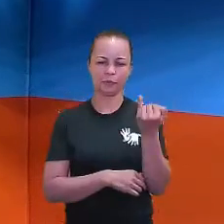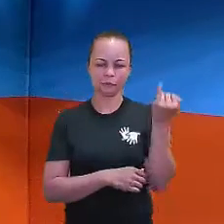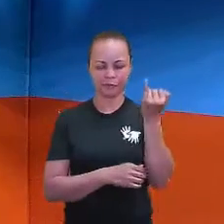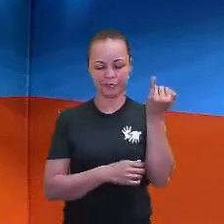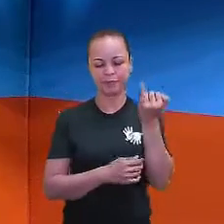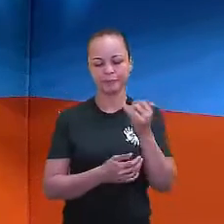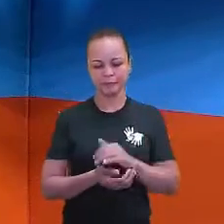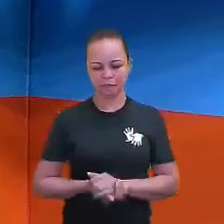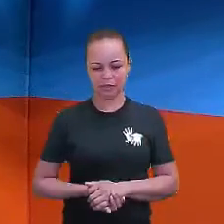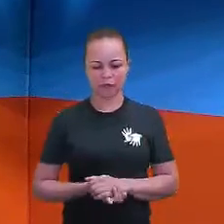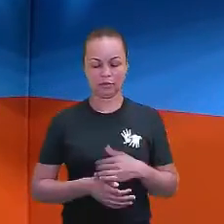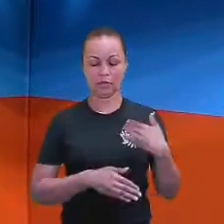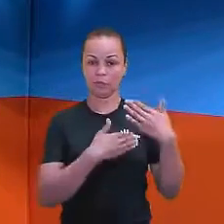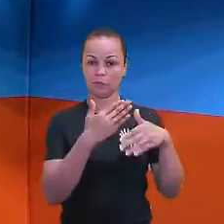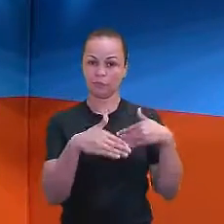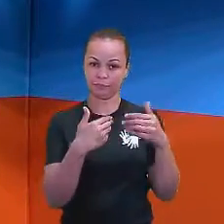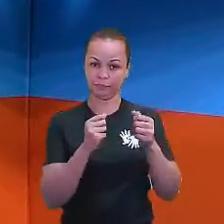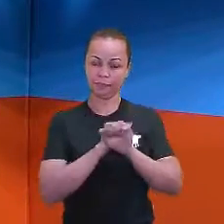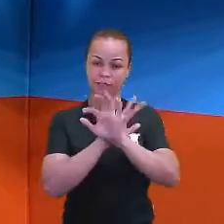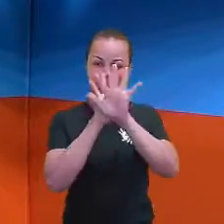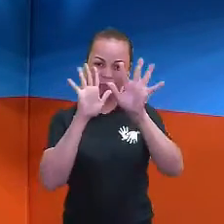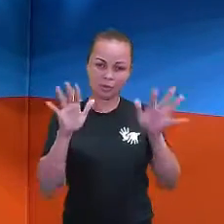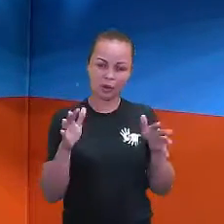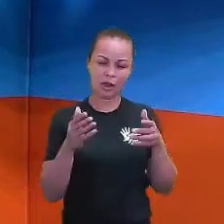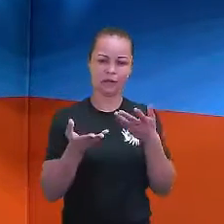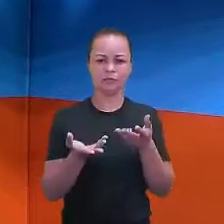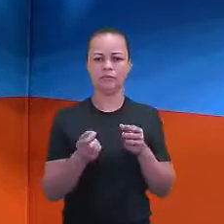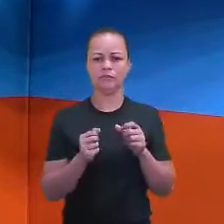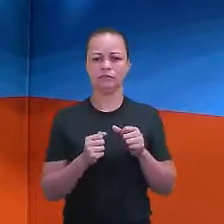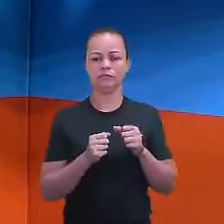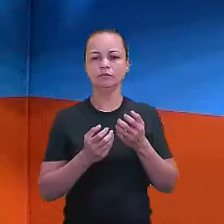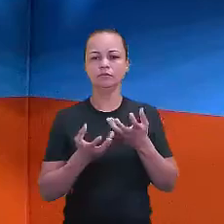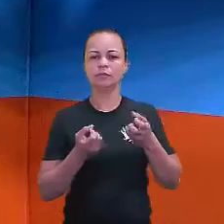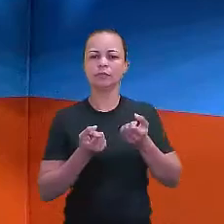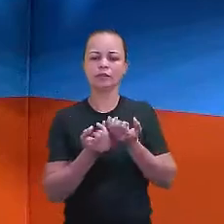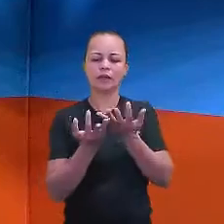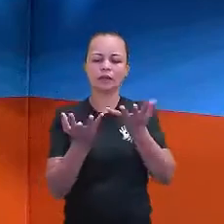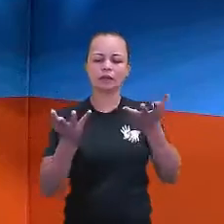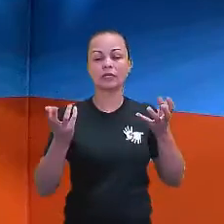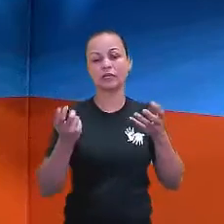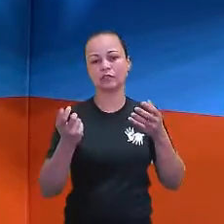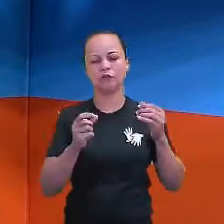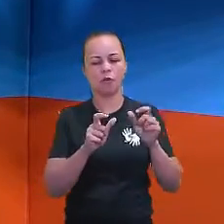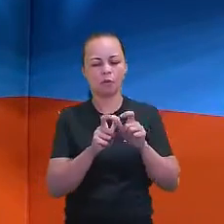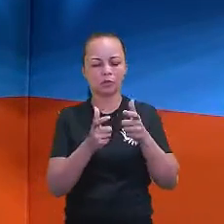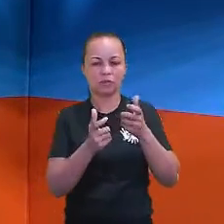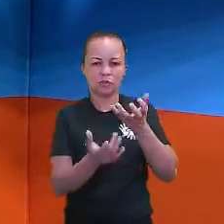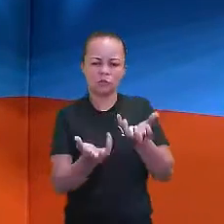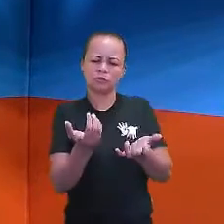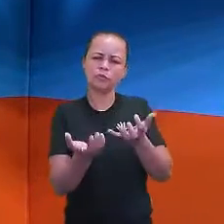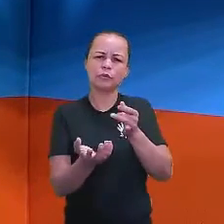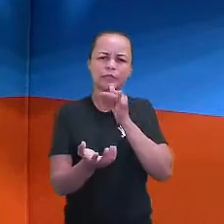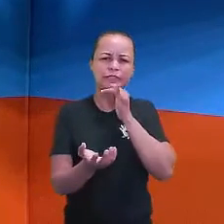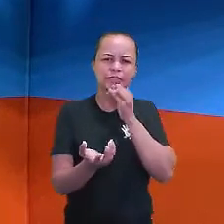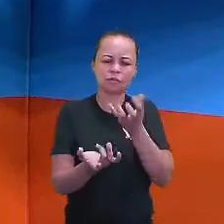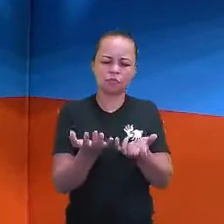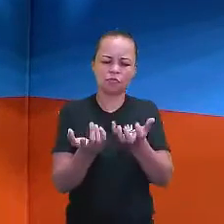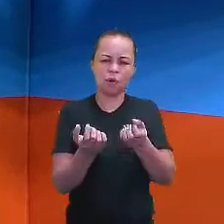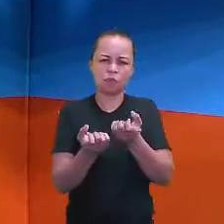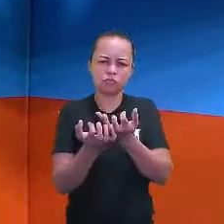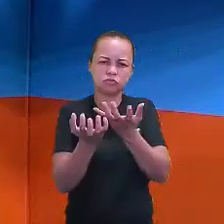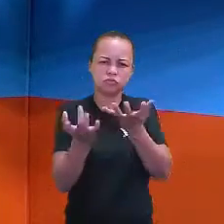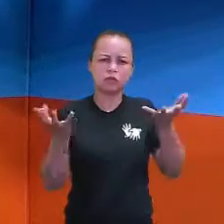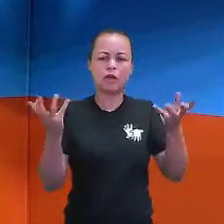como a gente sabe claramente, que também está lançando, muitas vezes de forma exagerada, a presença de gás